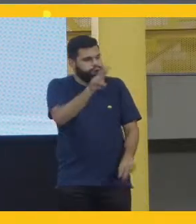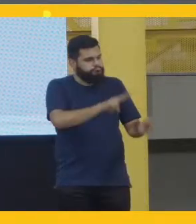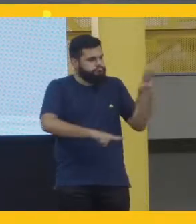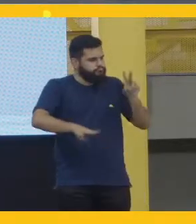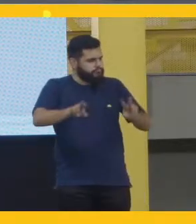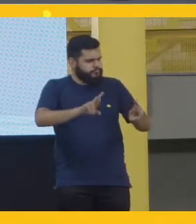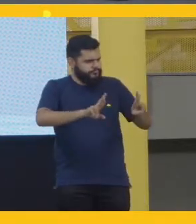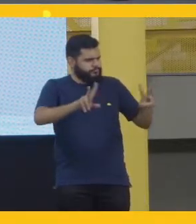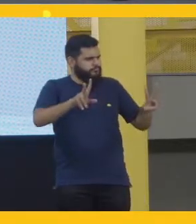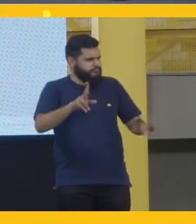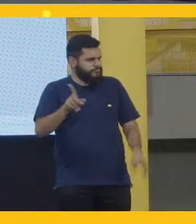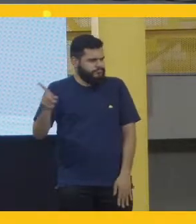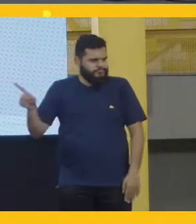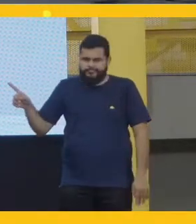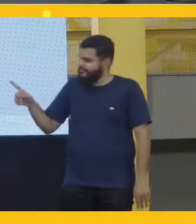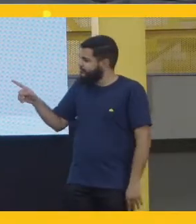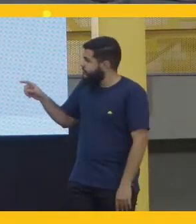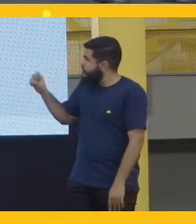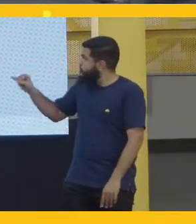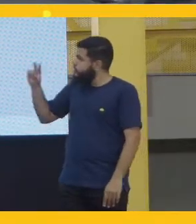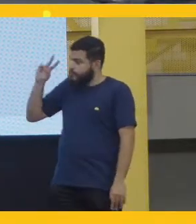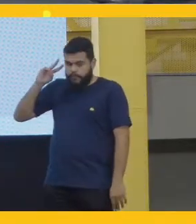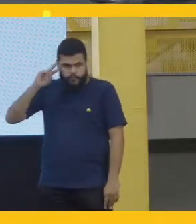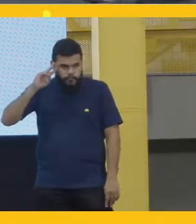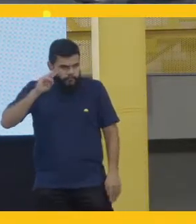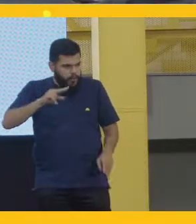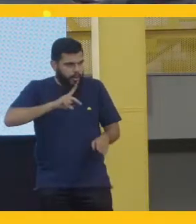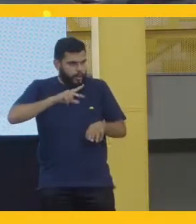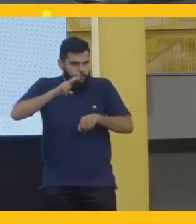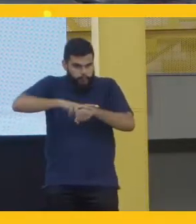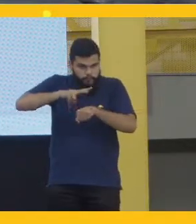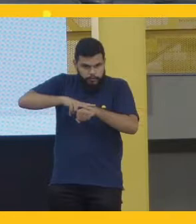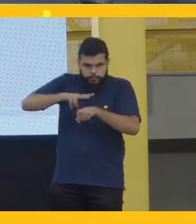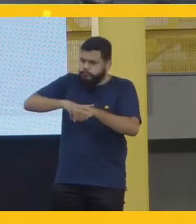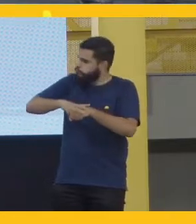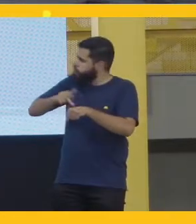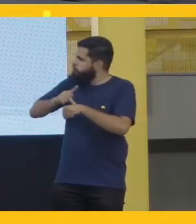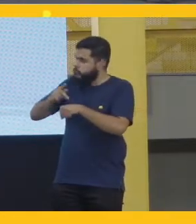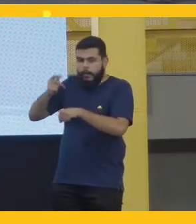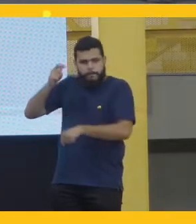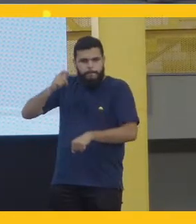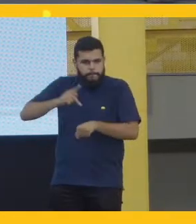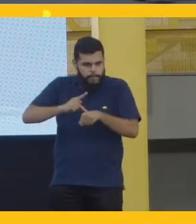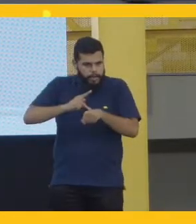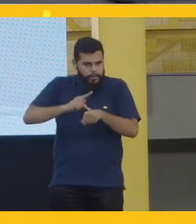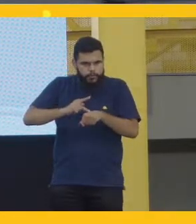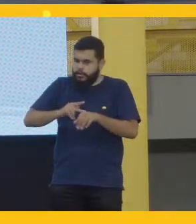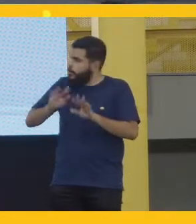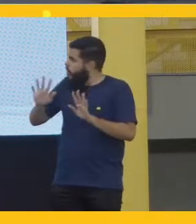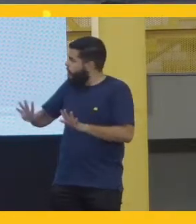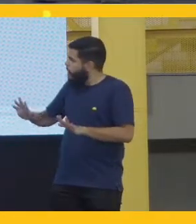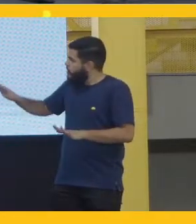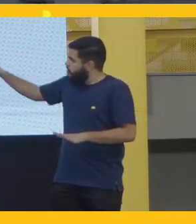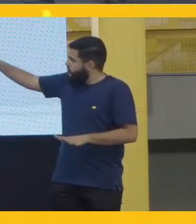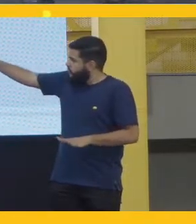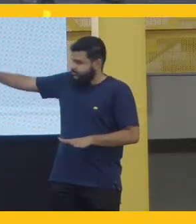esquisito. Se você for ver, os vidros são pretos também, não são? Mas não é um preto tão preto.